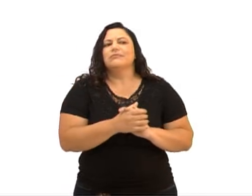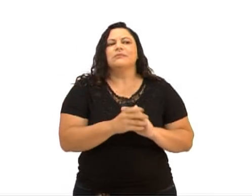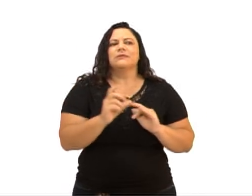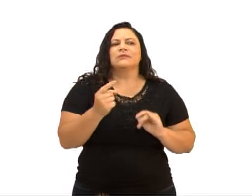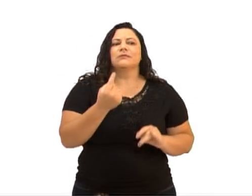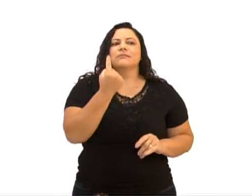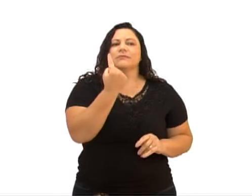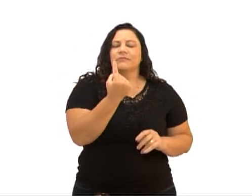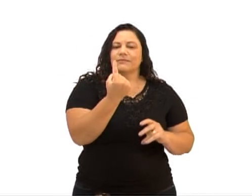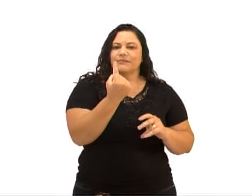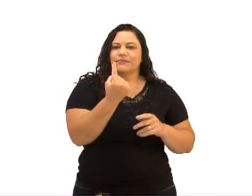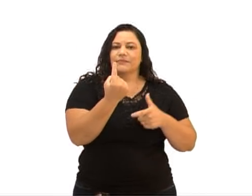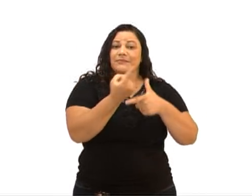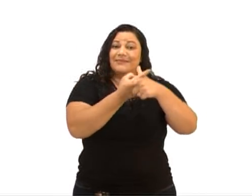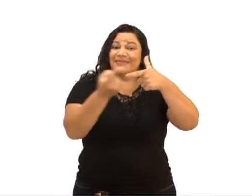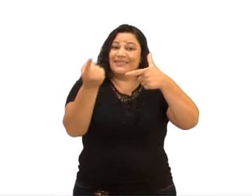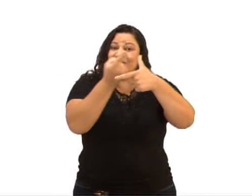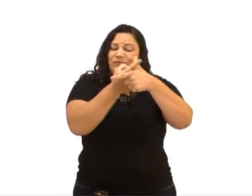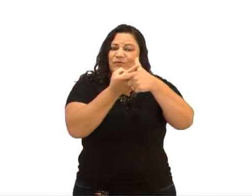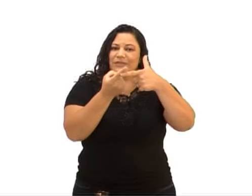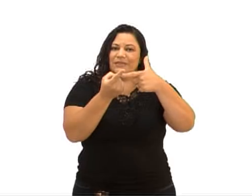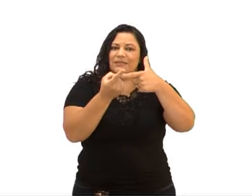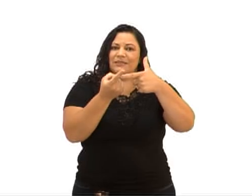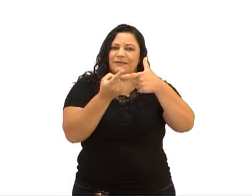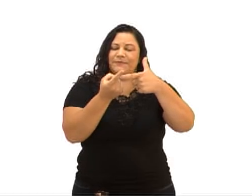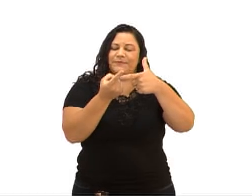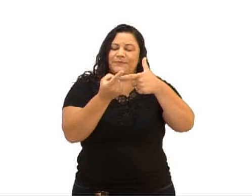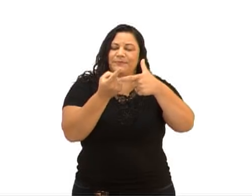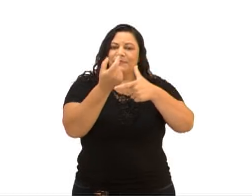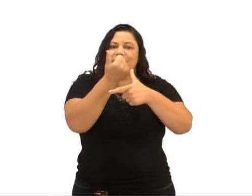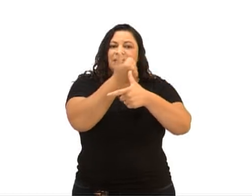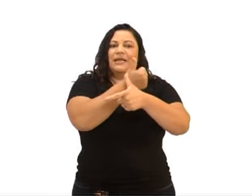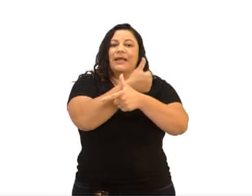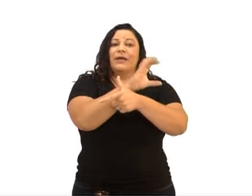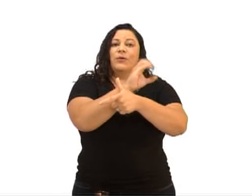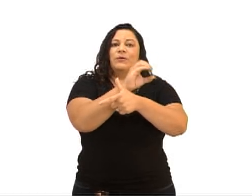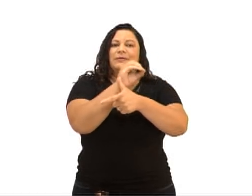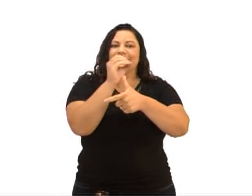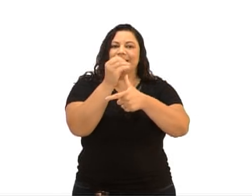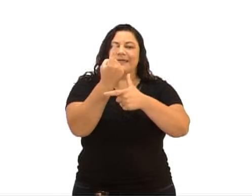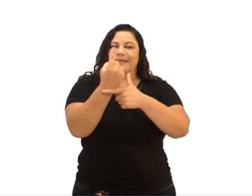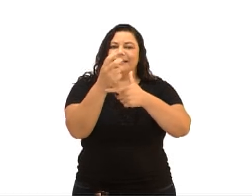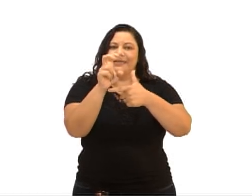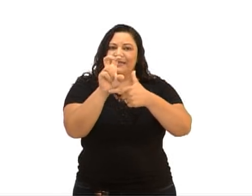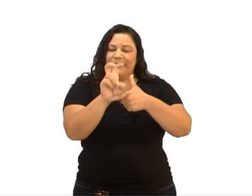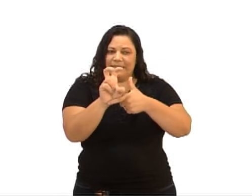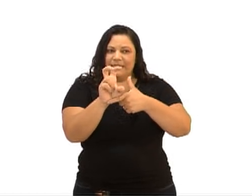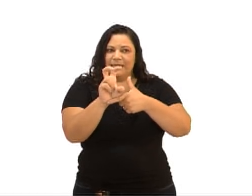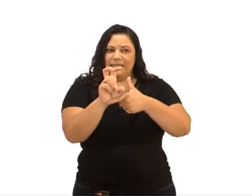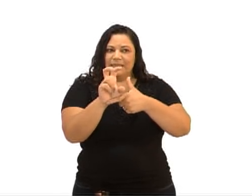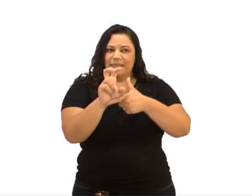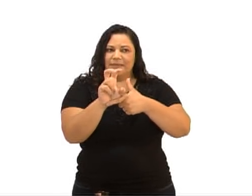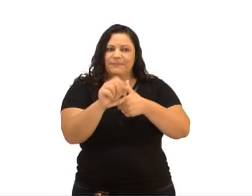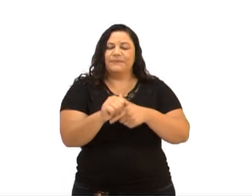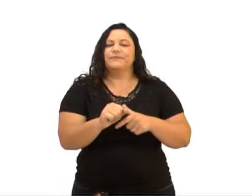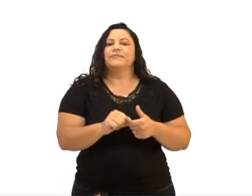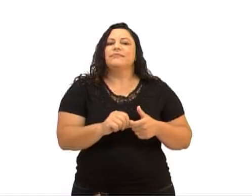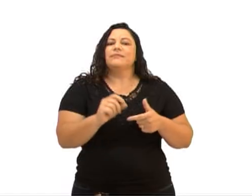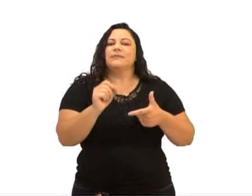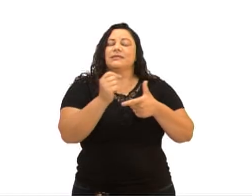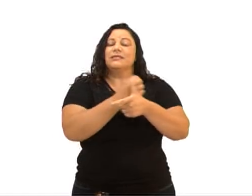ou seja, se eu dividir o meu 100 em 15, a 15ª parte do meu total,